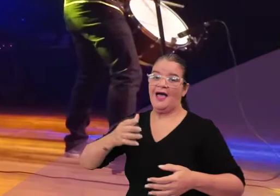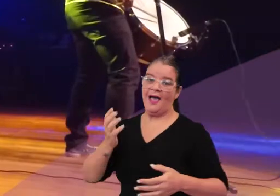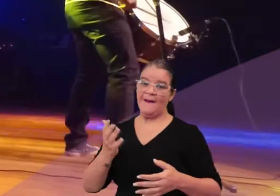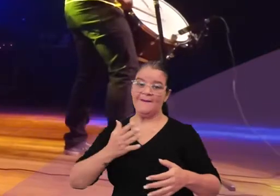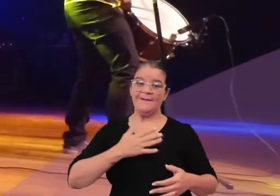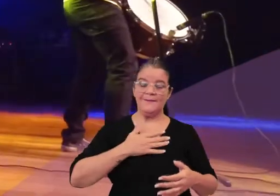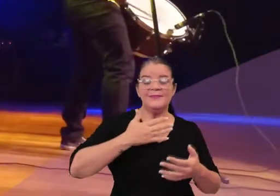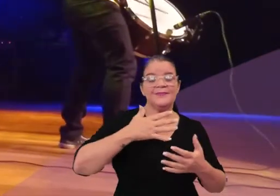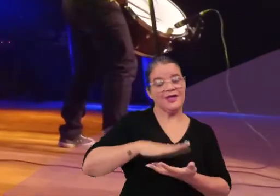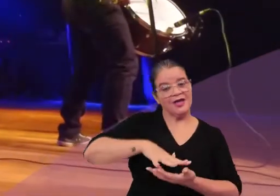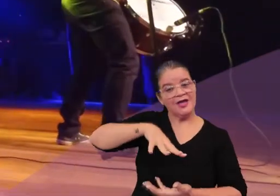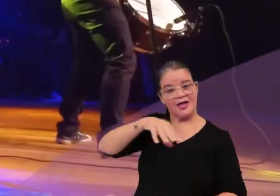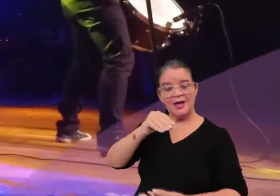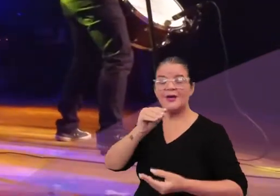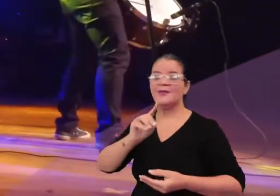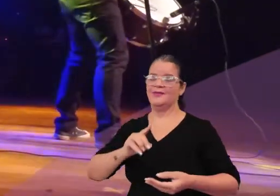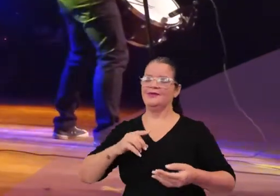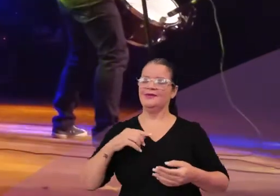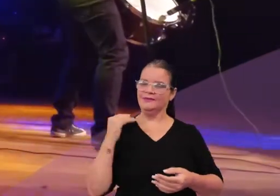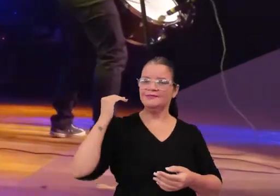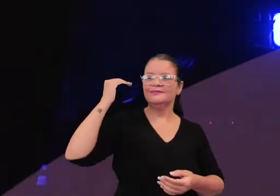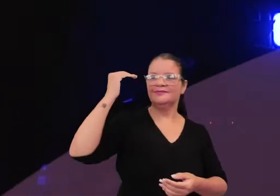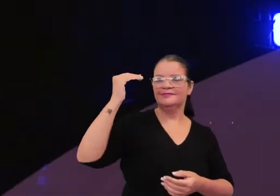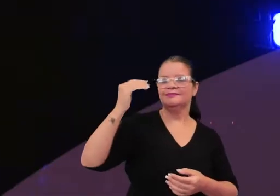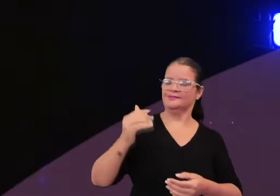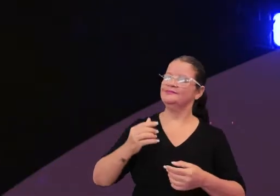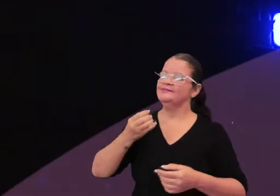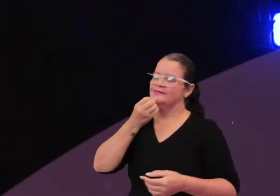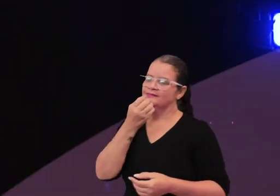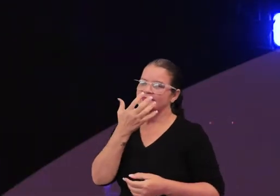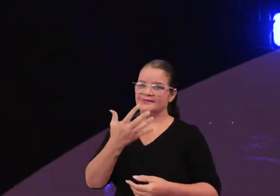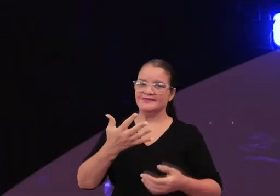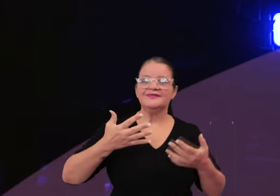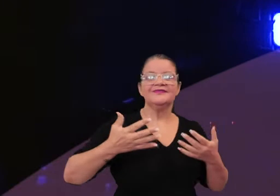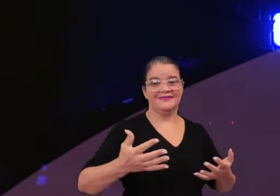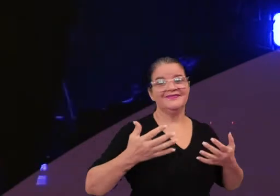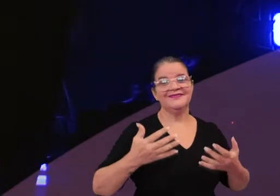E minha alma elevada a um tom muito maior.